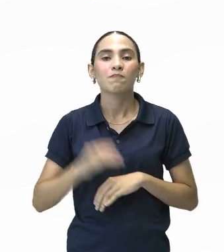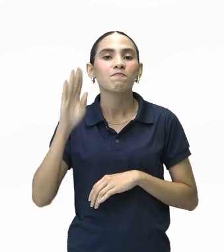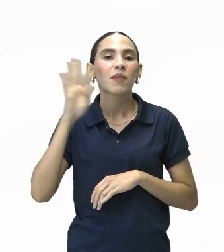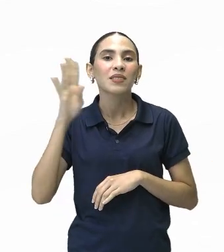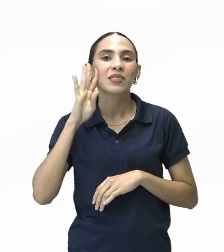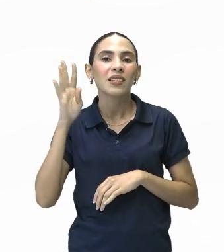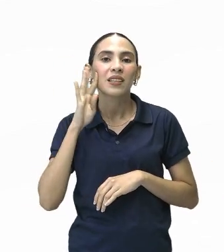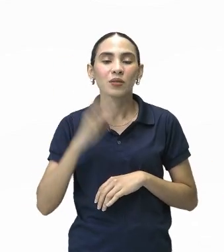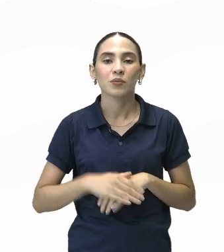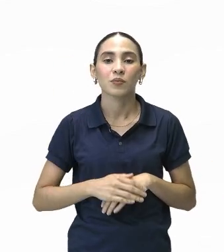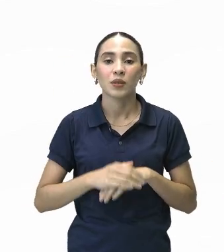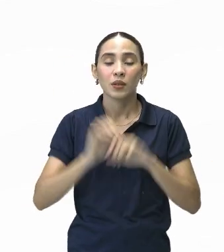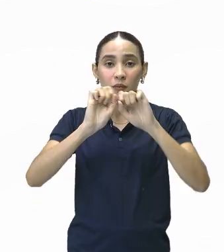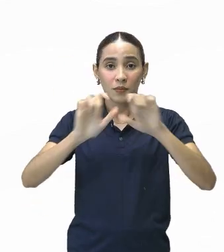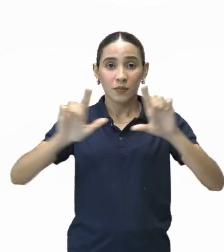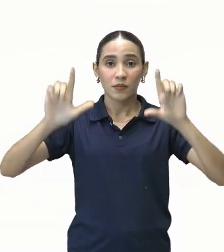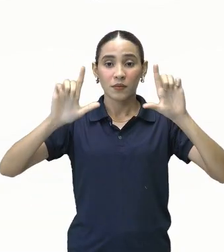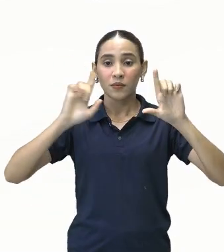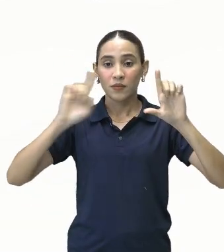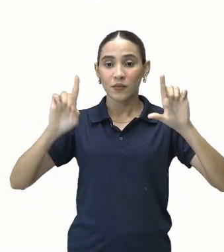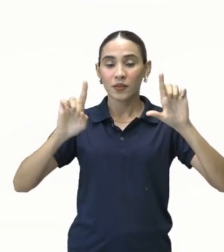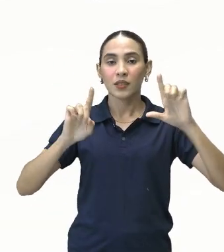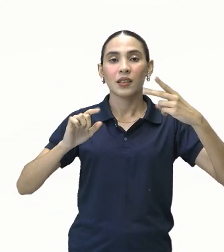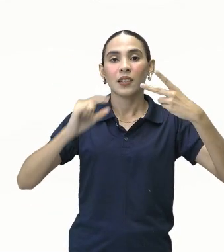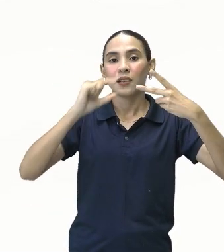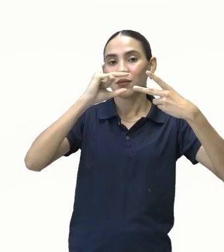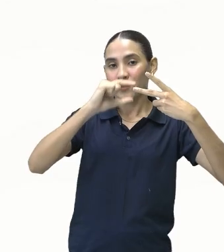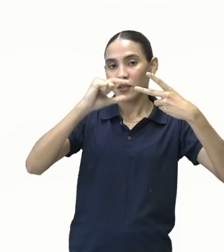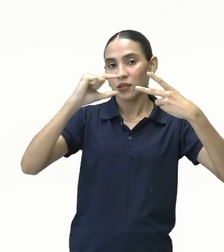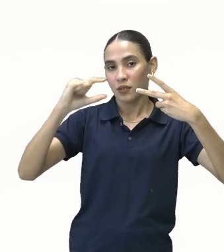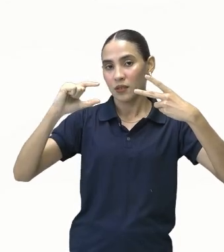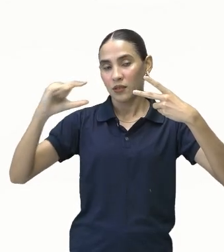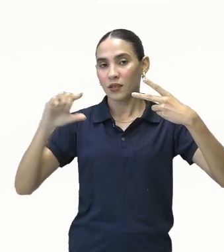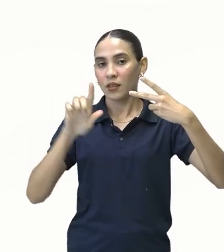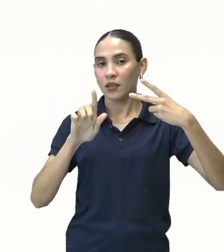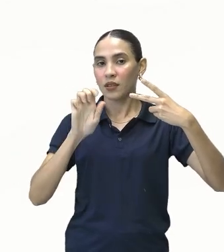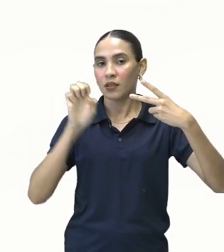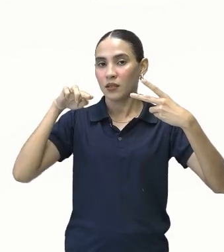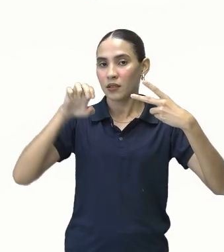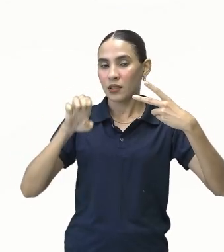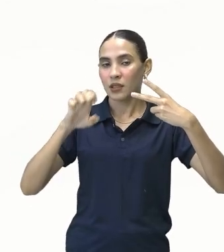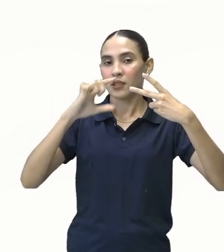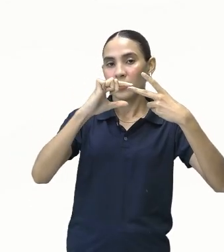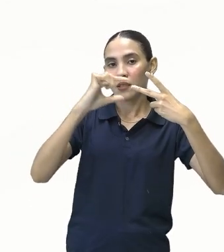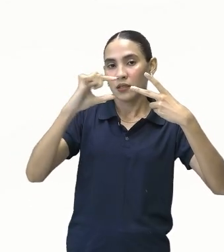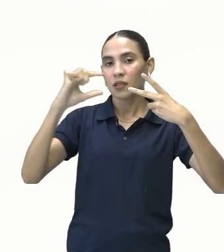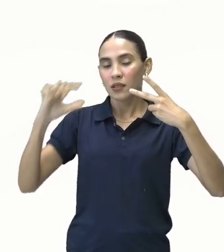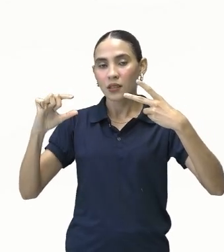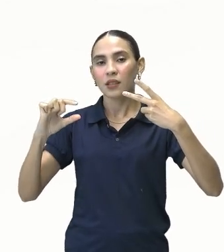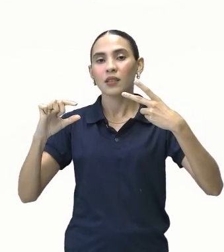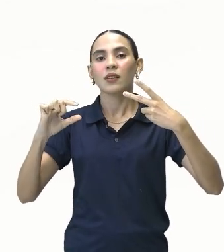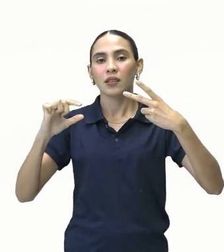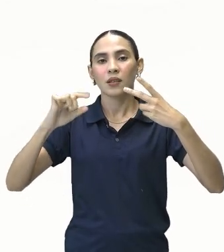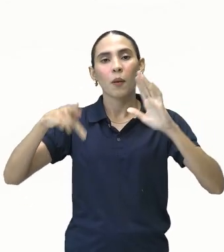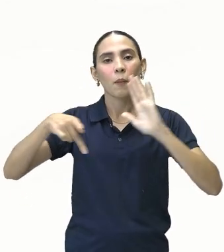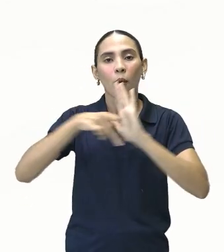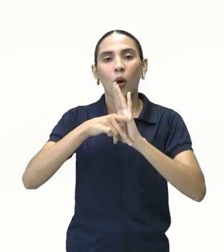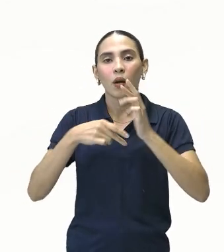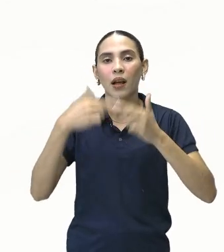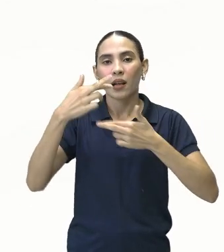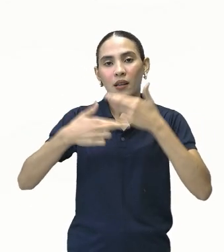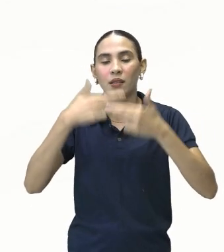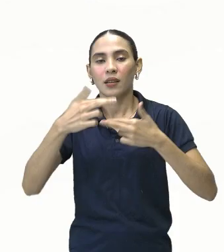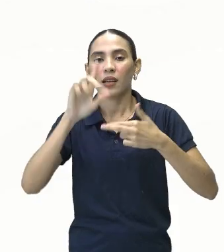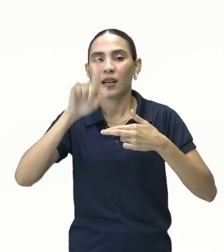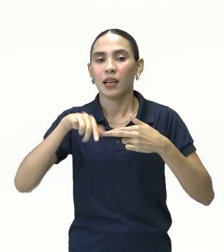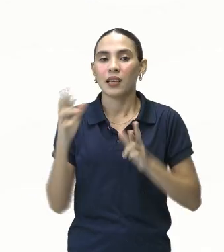imaginando aí uma lente de aumento, uma estrutura chamada gene. Gene vai ser a unidade básica da hereditariedade. Ela vai